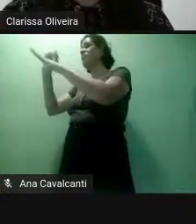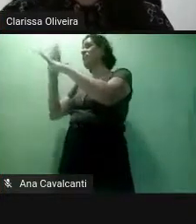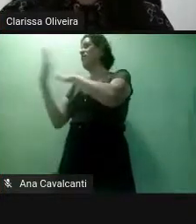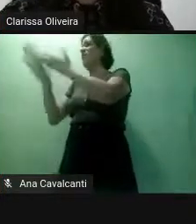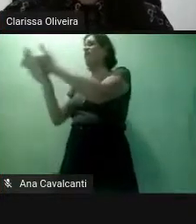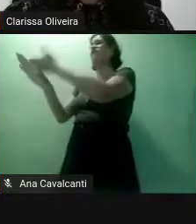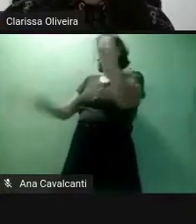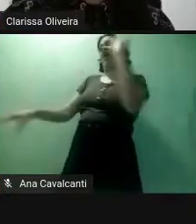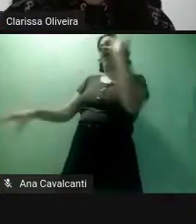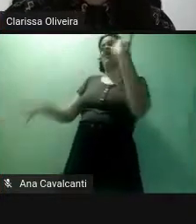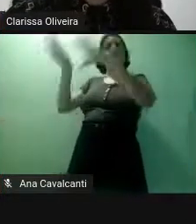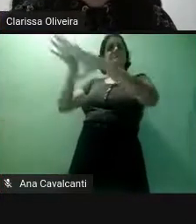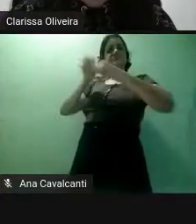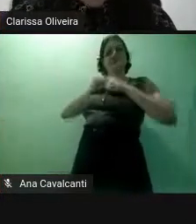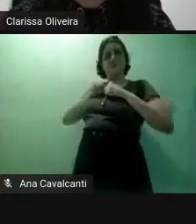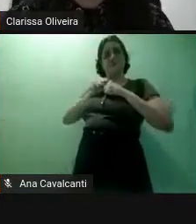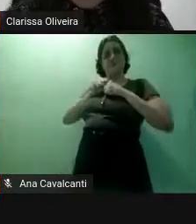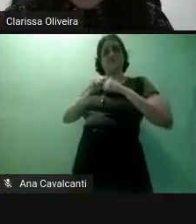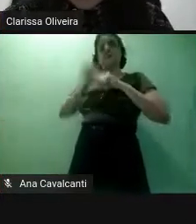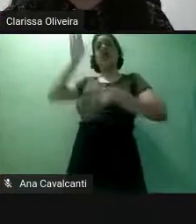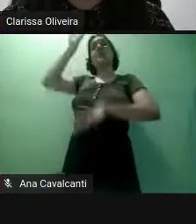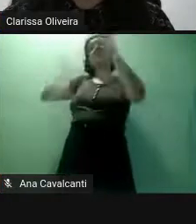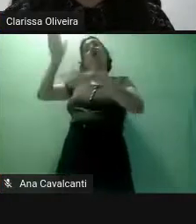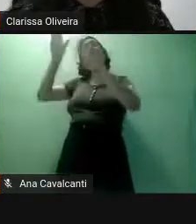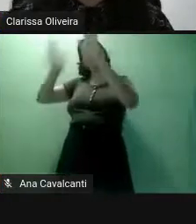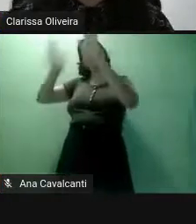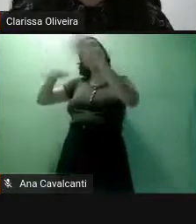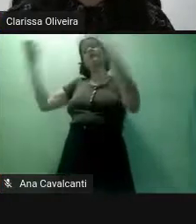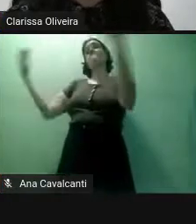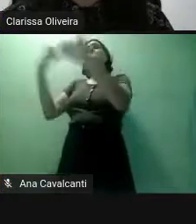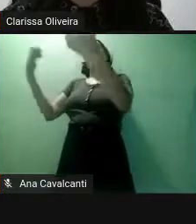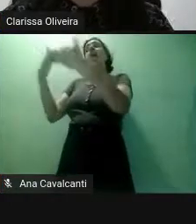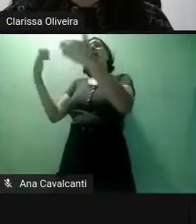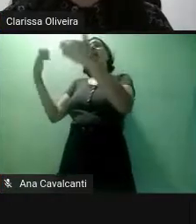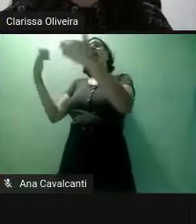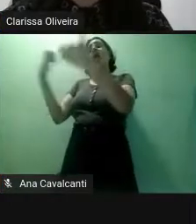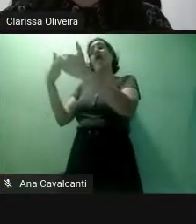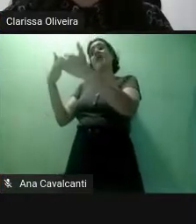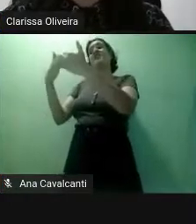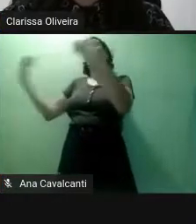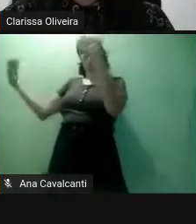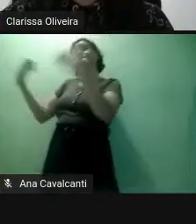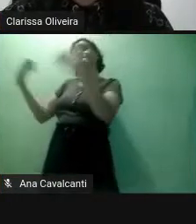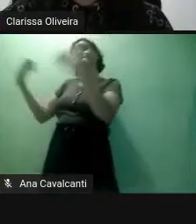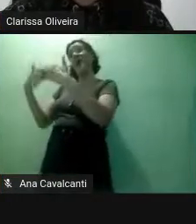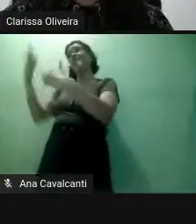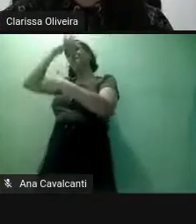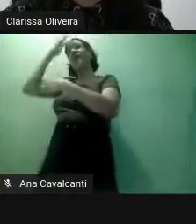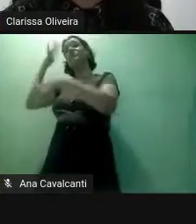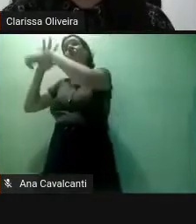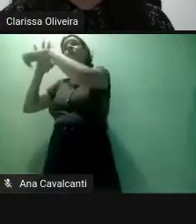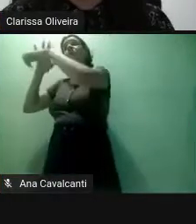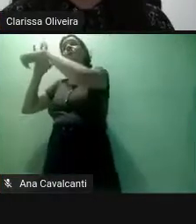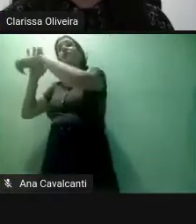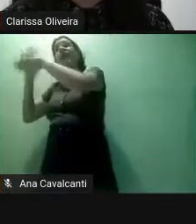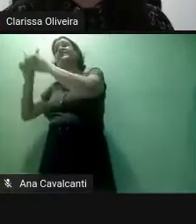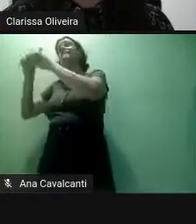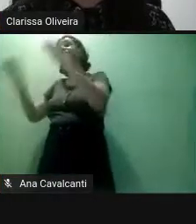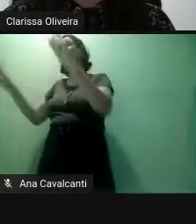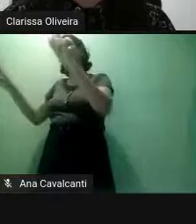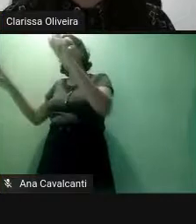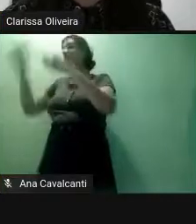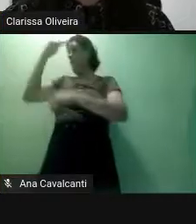contaminou. Você pode até ter encostado naquele coronavírus ali, mas pelas suas